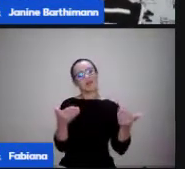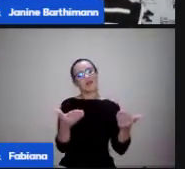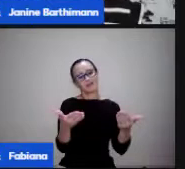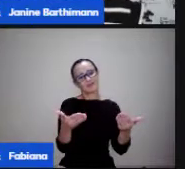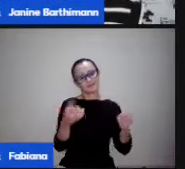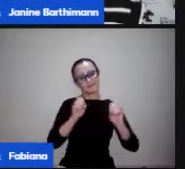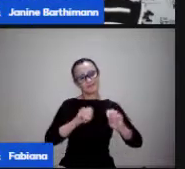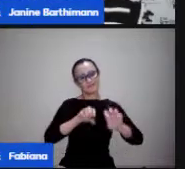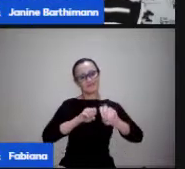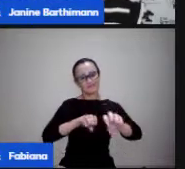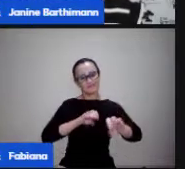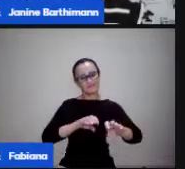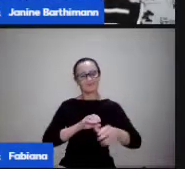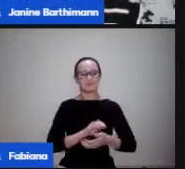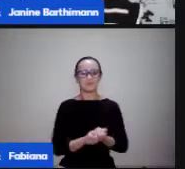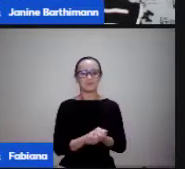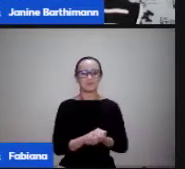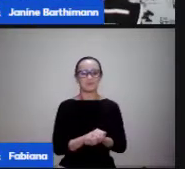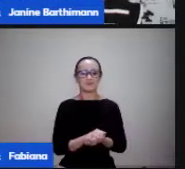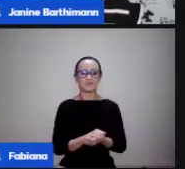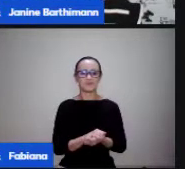Próximo.